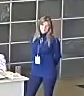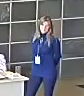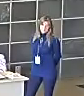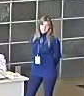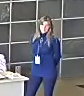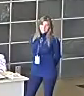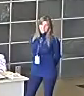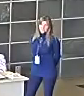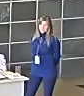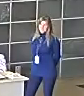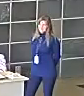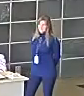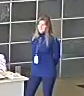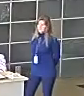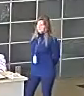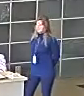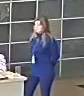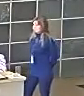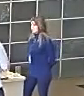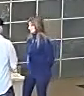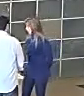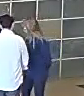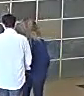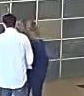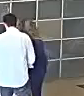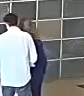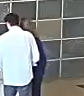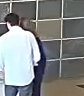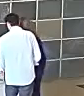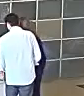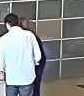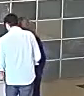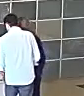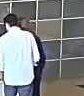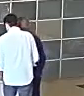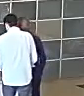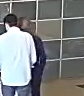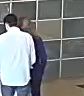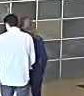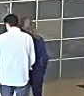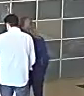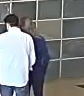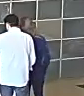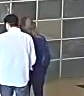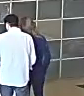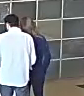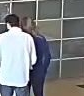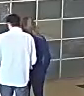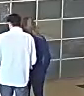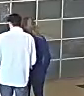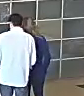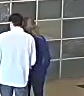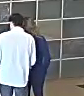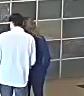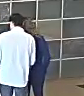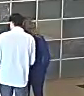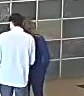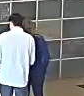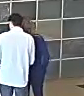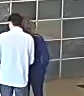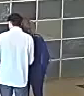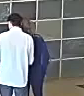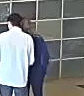ônibus executivo ônibus e e como é que se fala convencional e tudo se o ônibus tiver dois andares eu